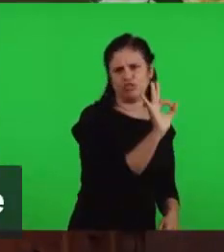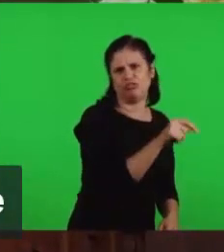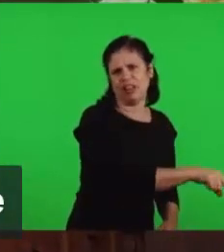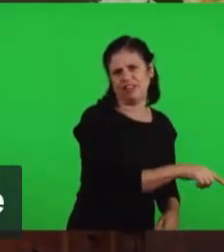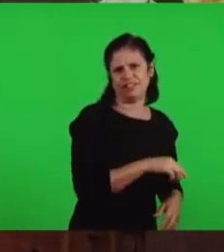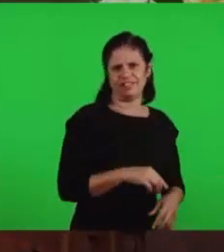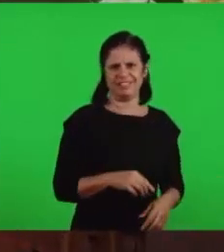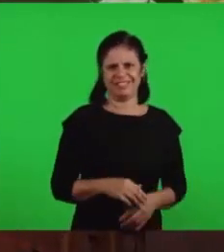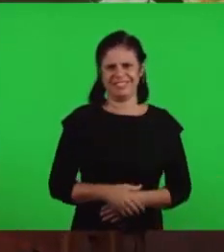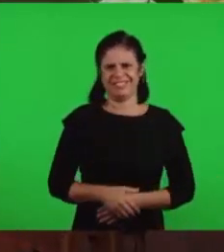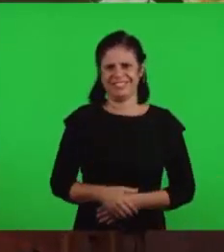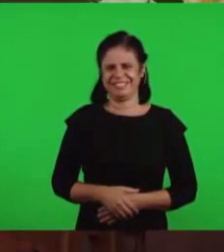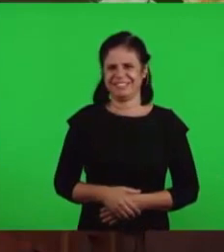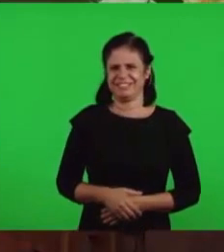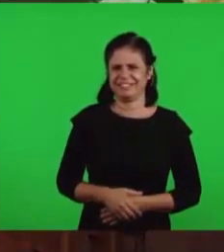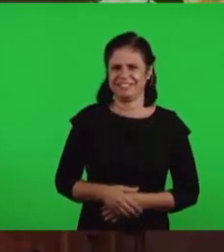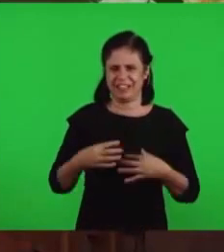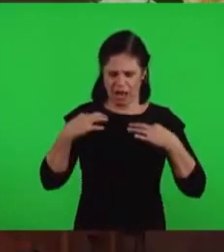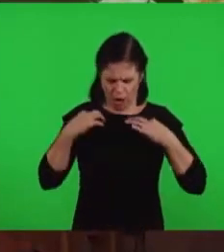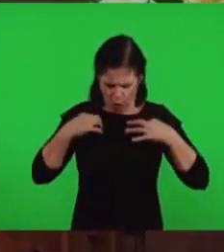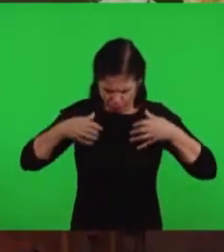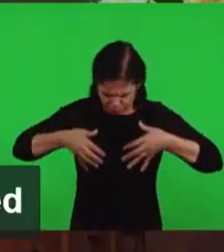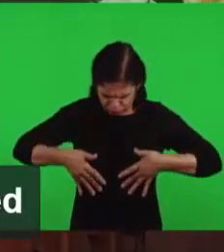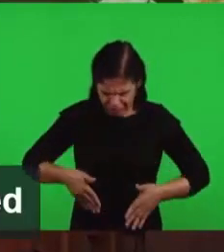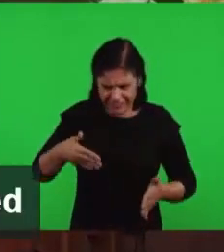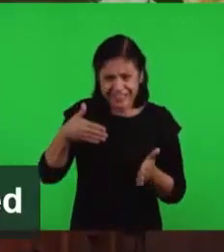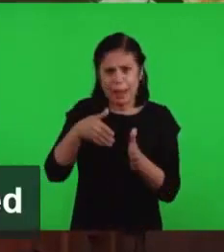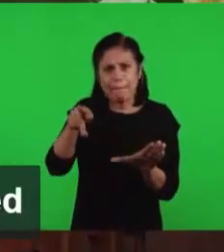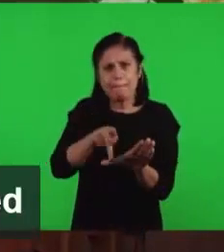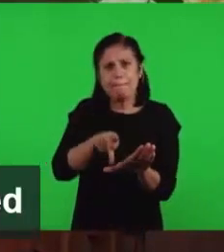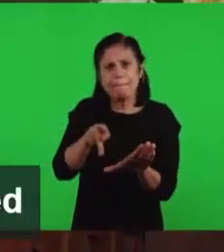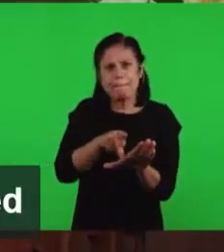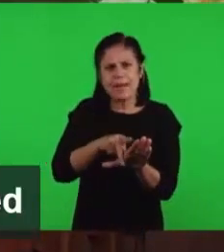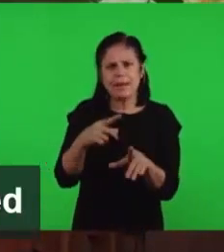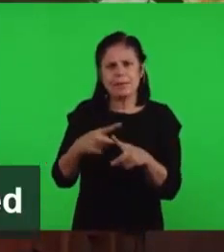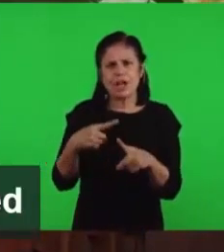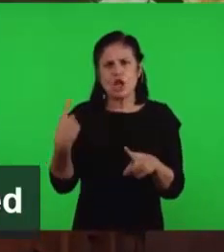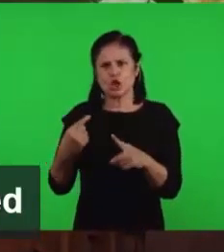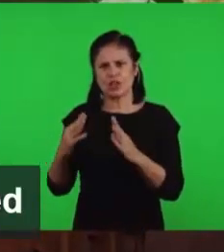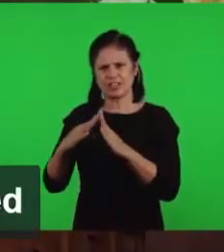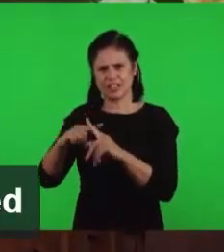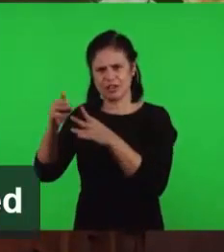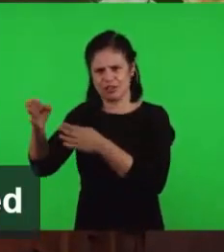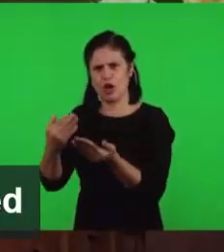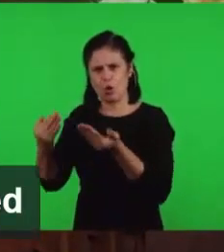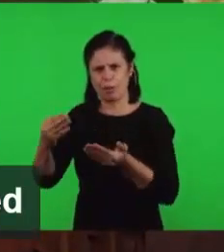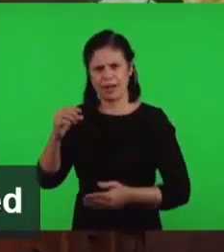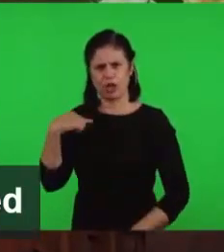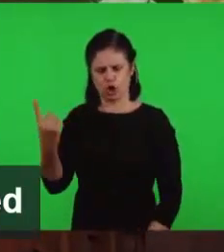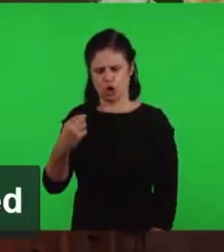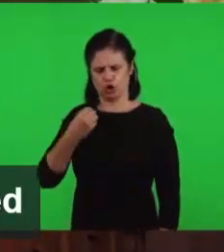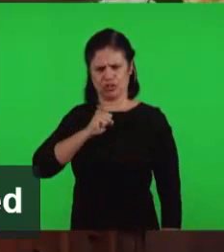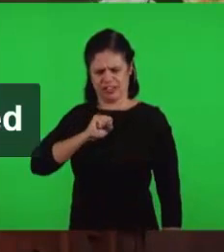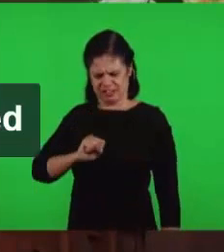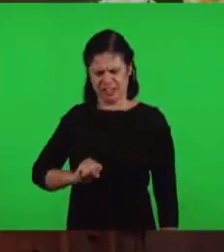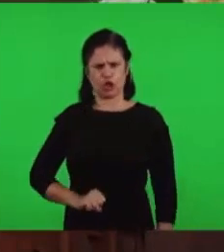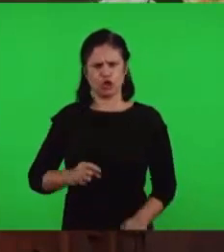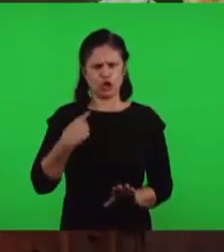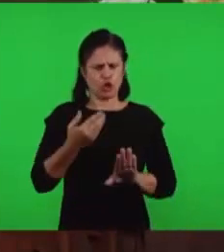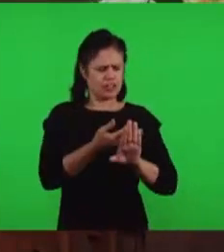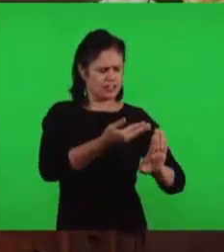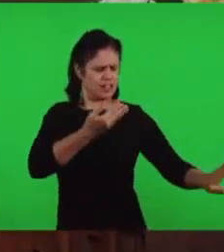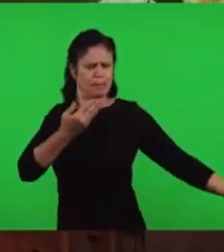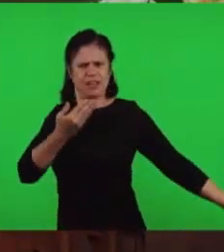e aqui até os pés a roupa comprida mostrar nós fomos feitos sacerdotes para o reino então separados